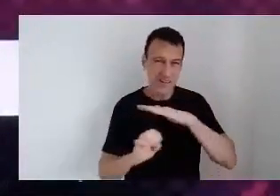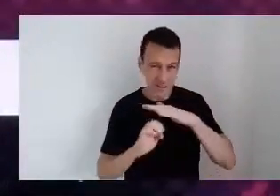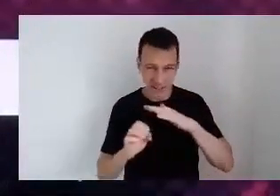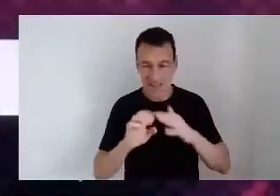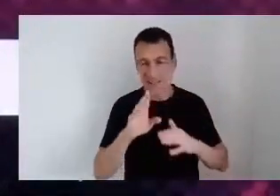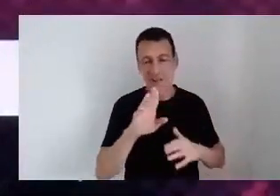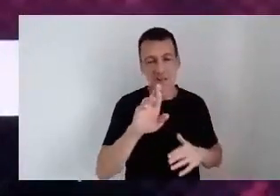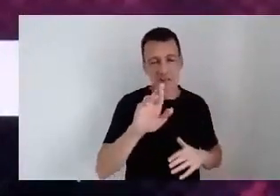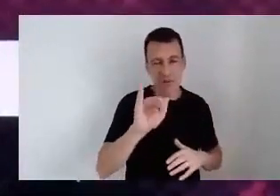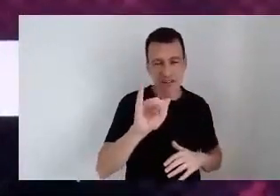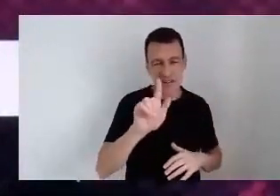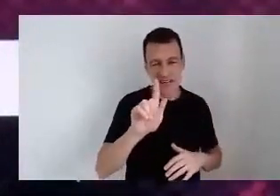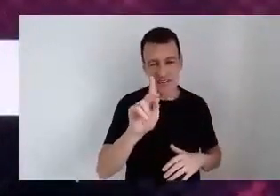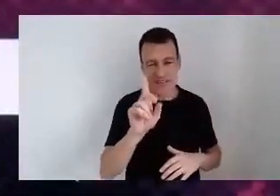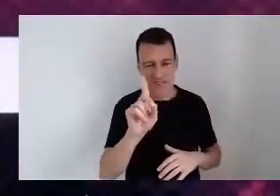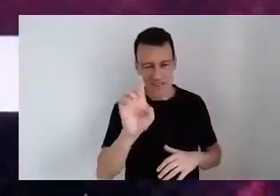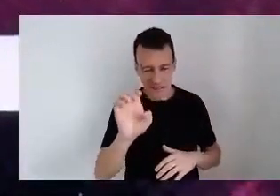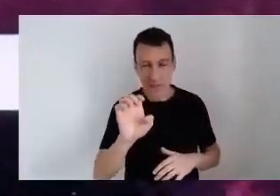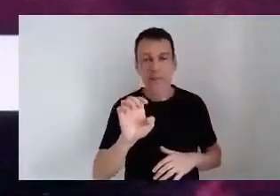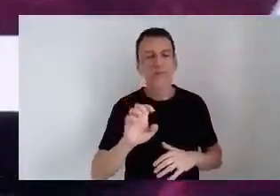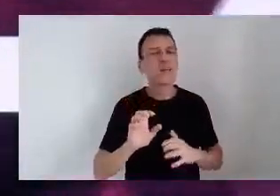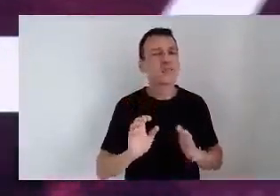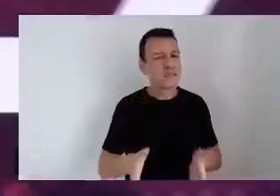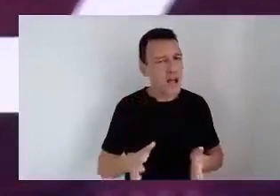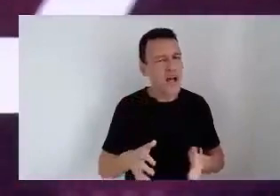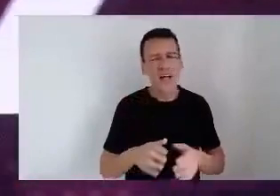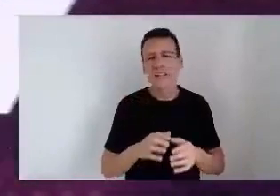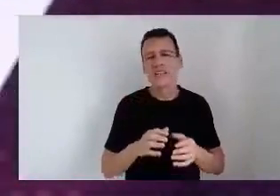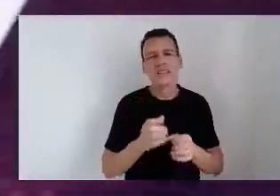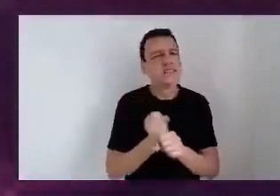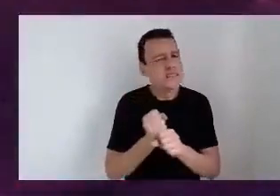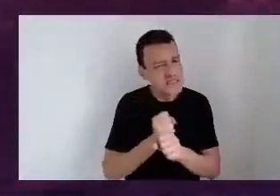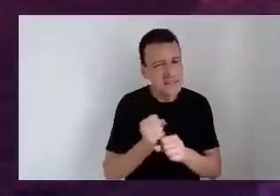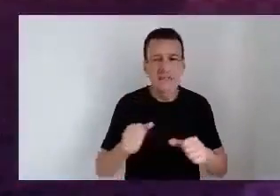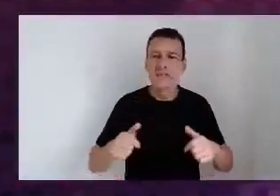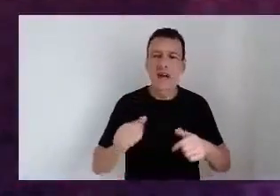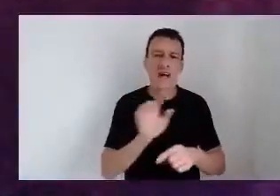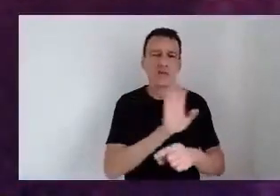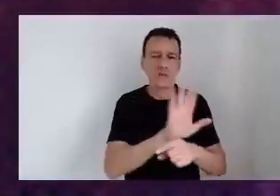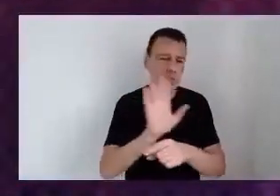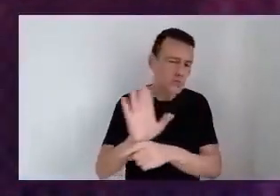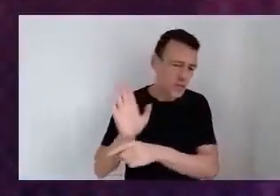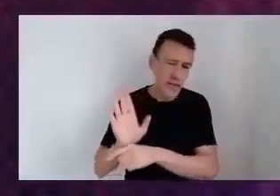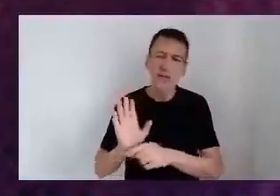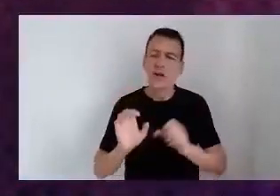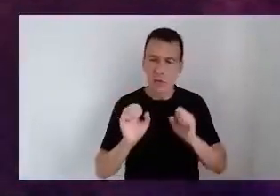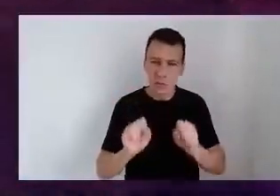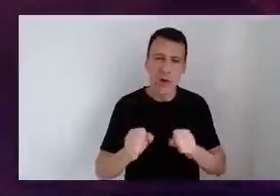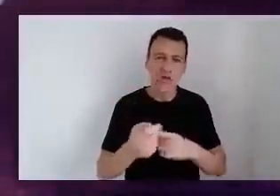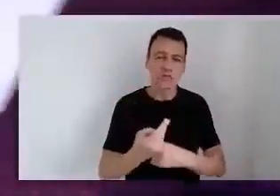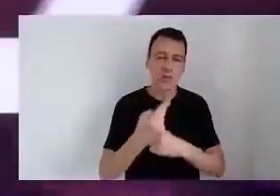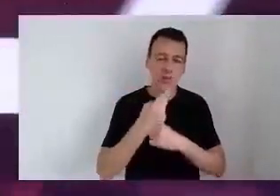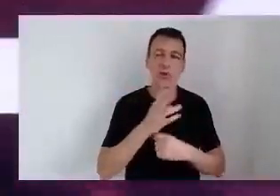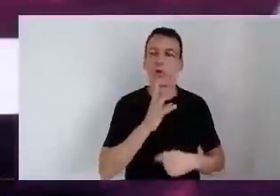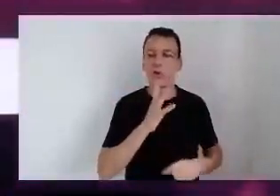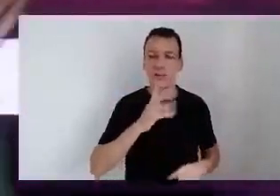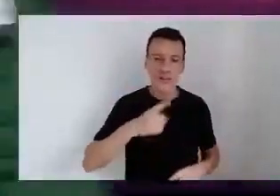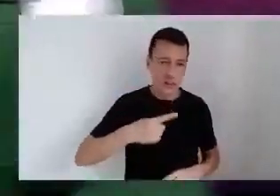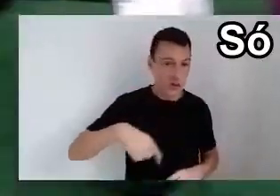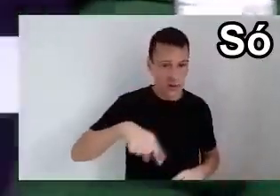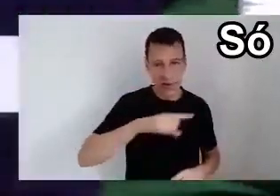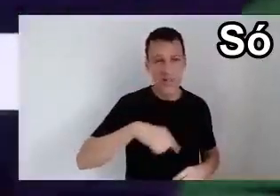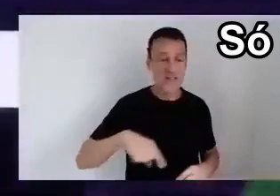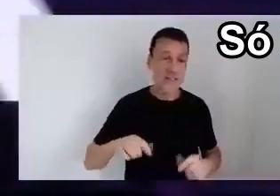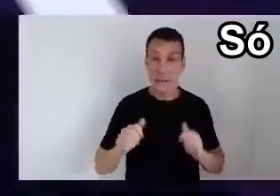trabalhando, buscando trazer e apoiar as organizações, trazer soluções dentro dessa linha e de muitas outras, tá? Então, só fica o detalhe convite.